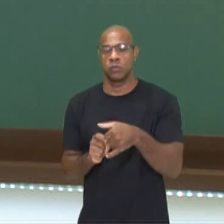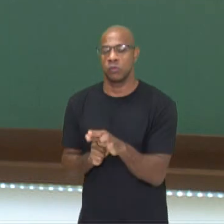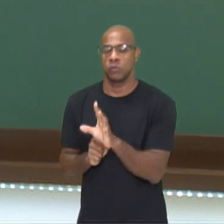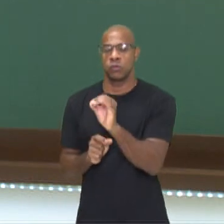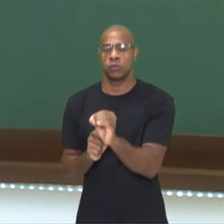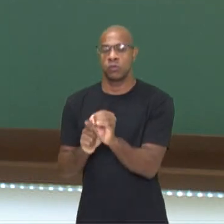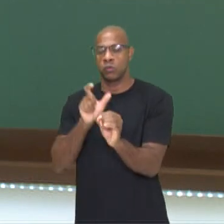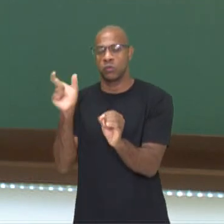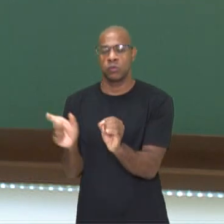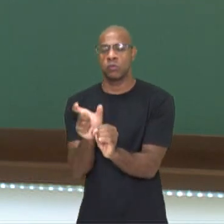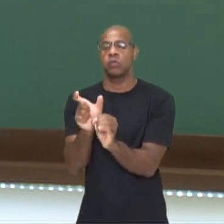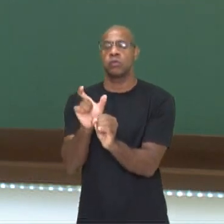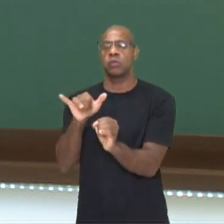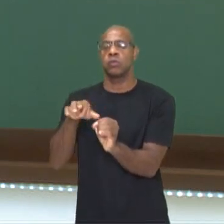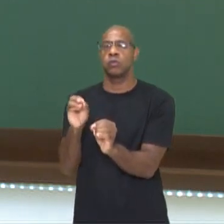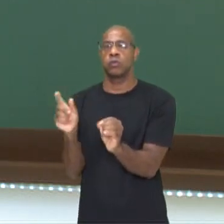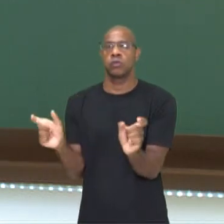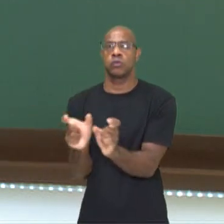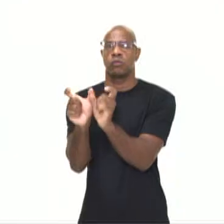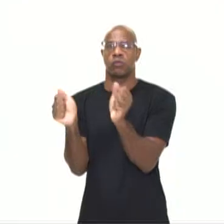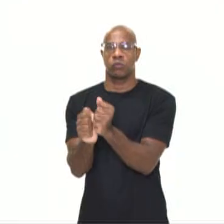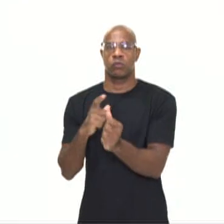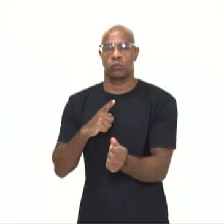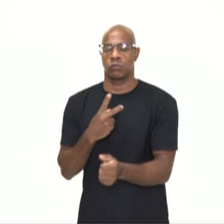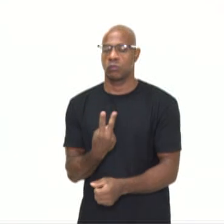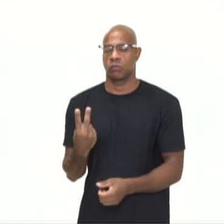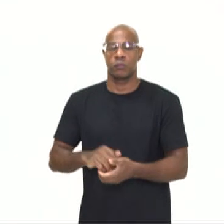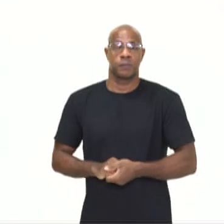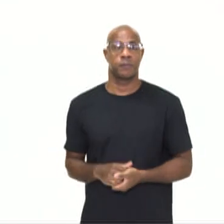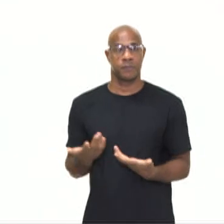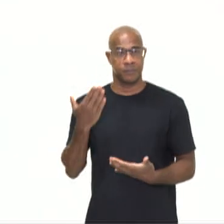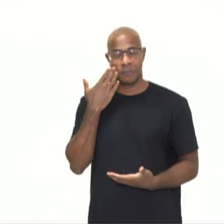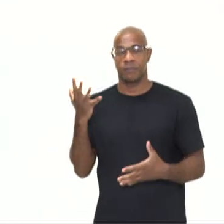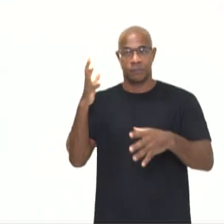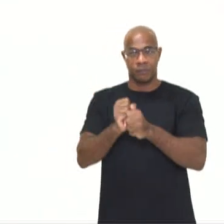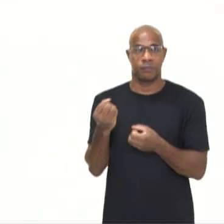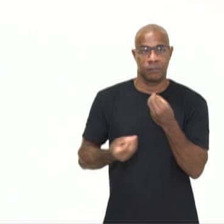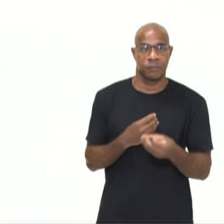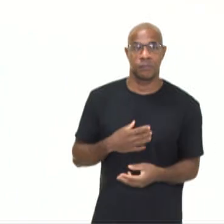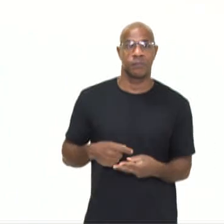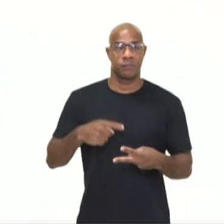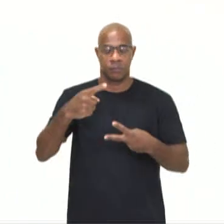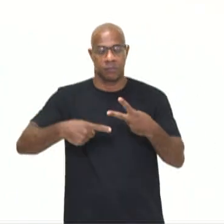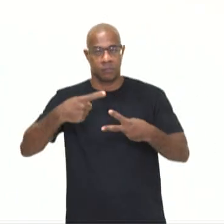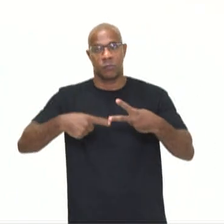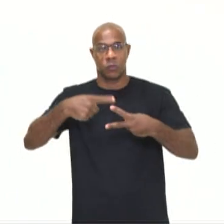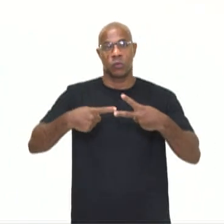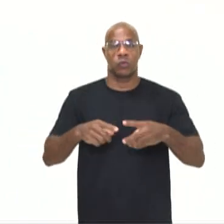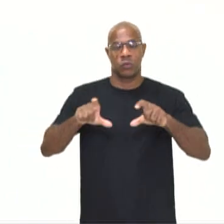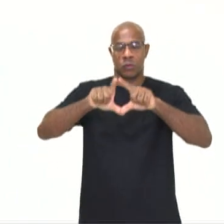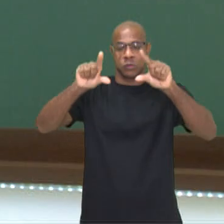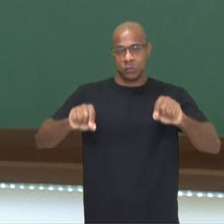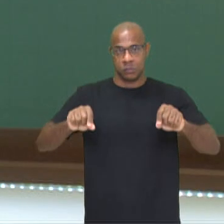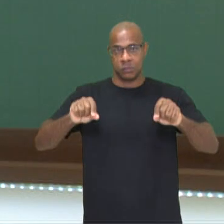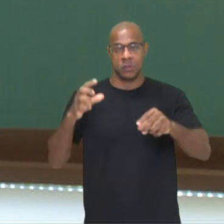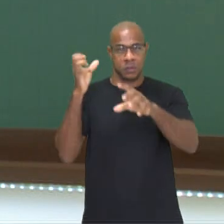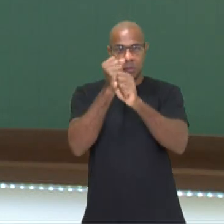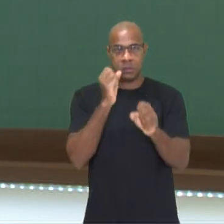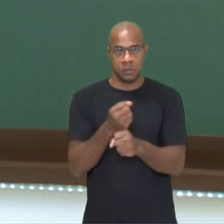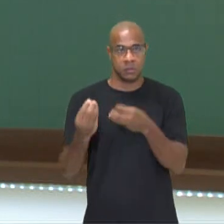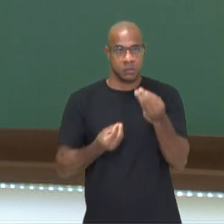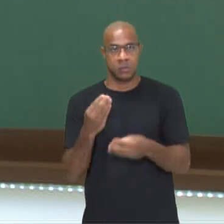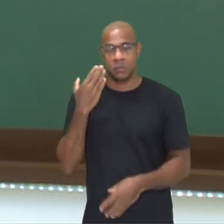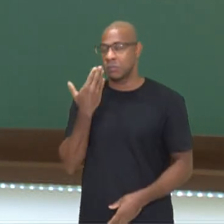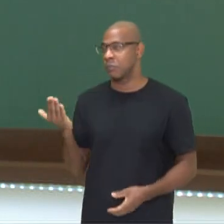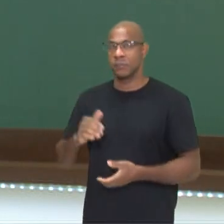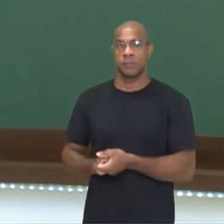tratar só do juros simples aqui. Muito bem. A gente vai usar duas equações, duas fórmulas para calcular aqui os juros simples,